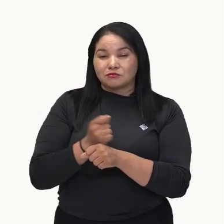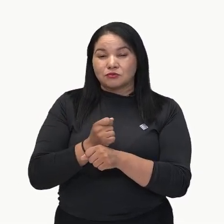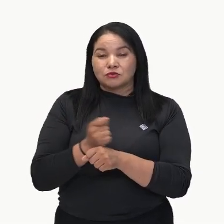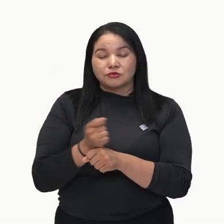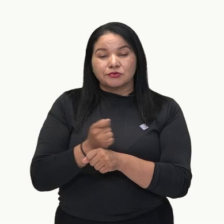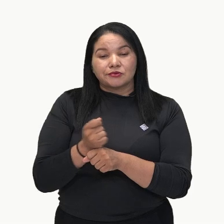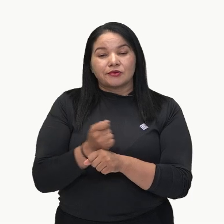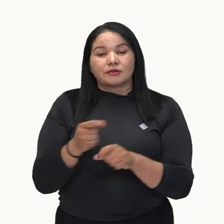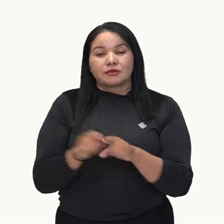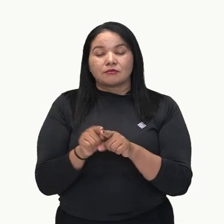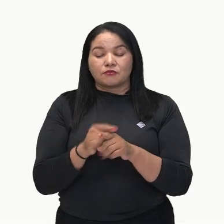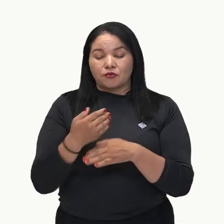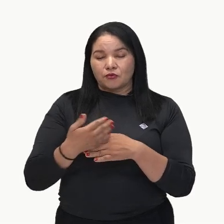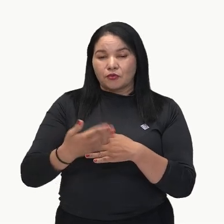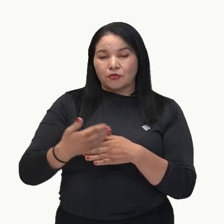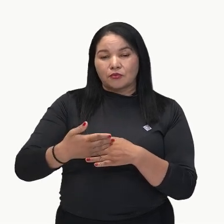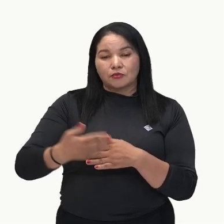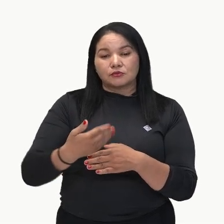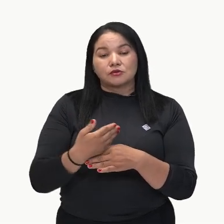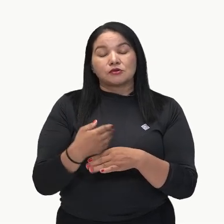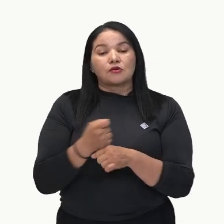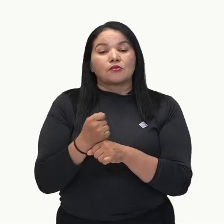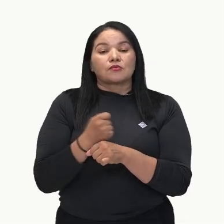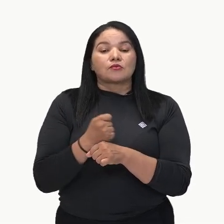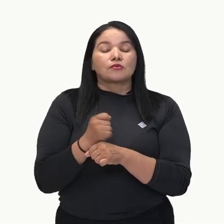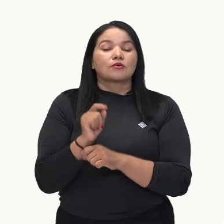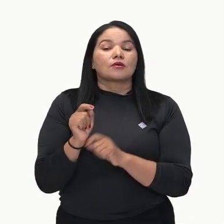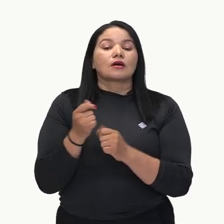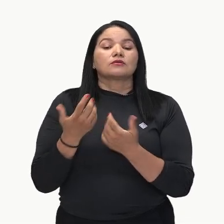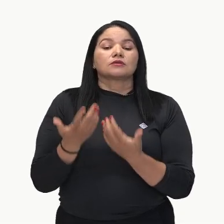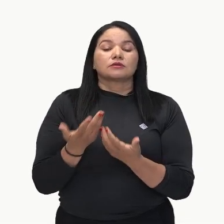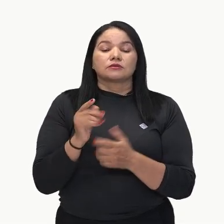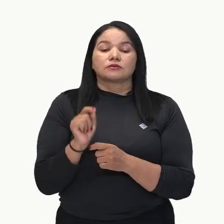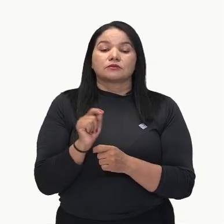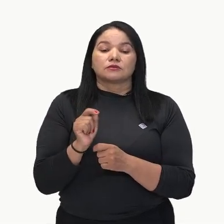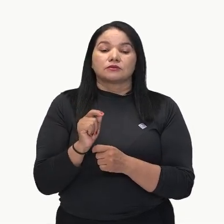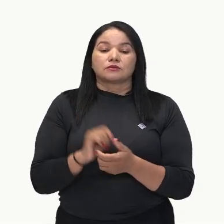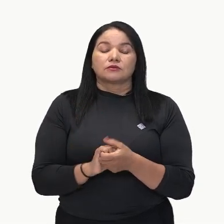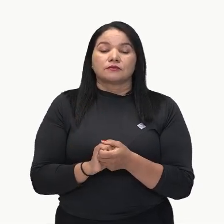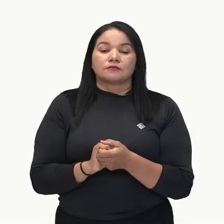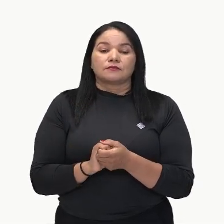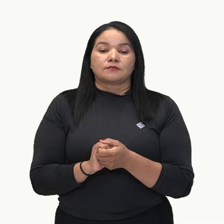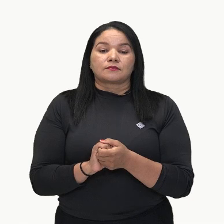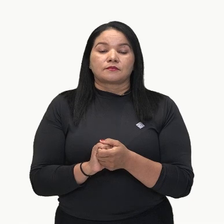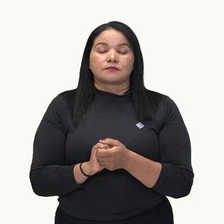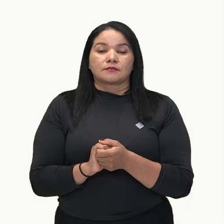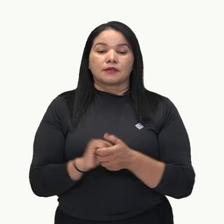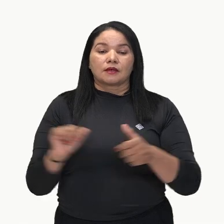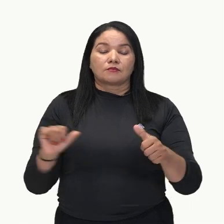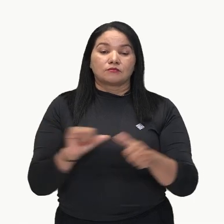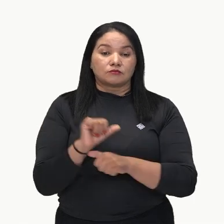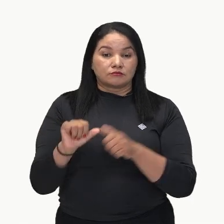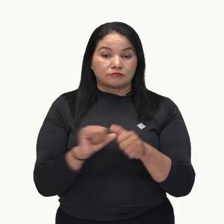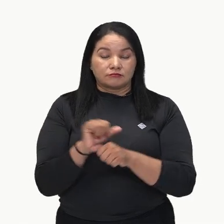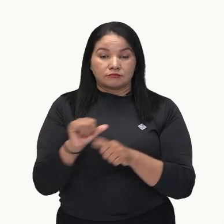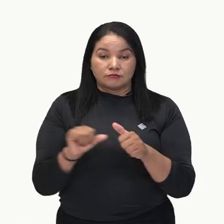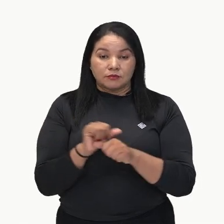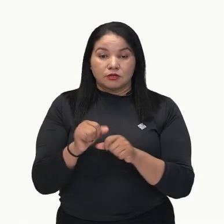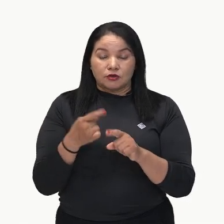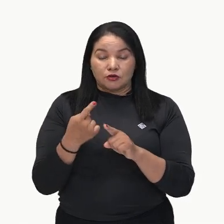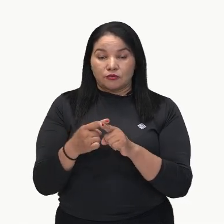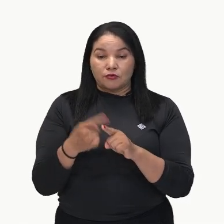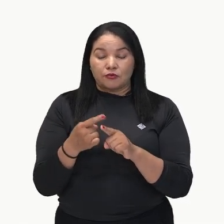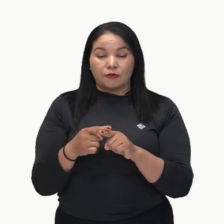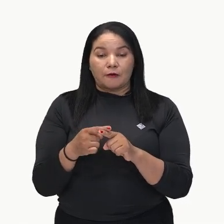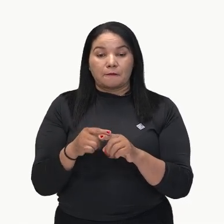o passar dos anos, né, desses milhões de anos, acabaram se tornando bastante desgastados,